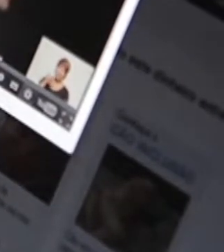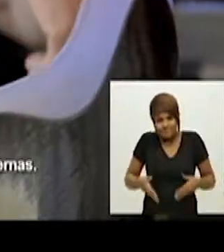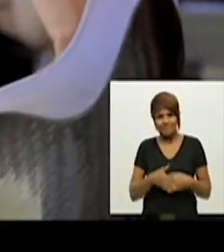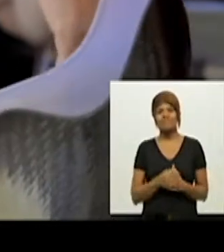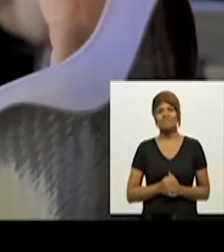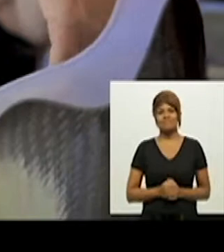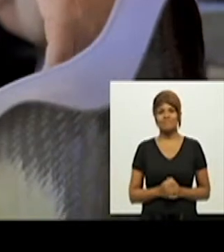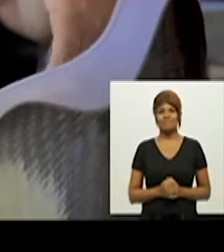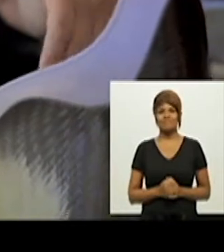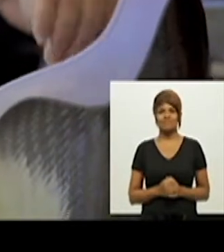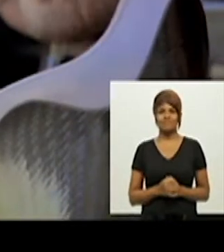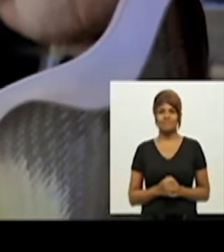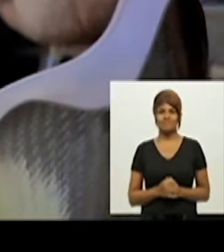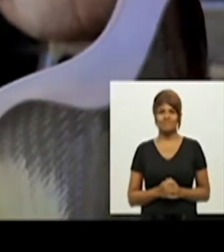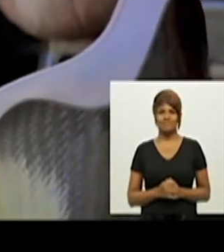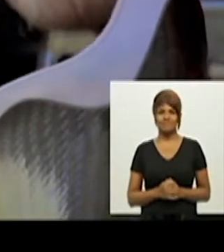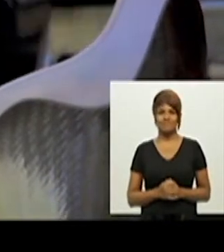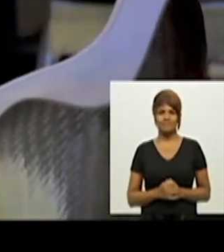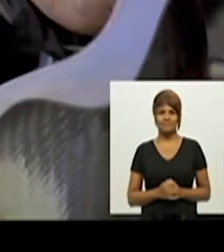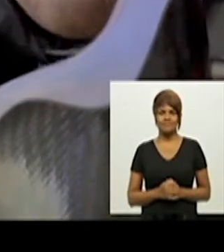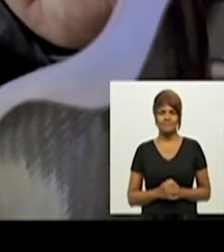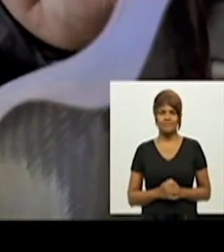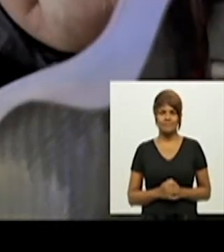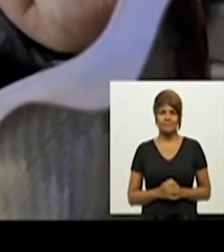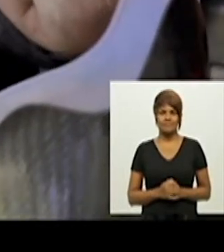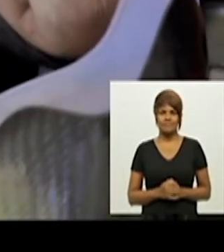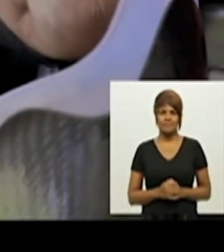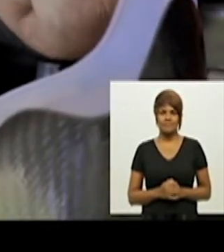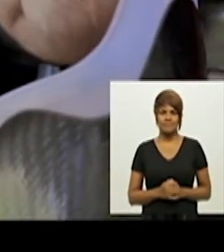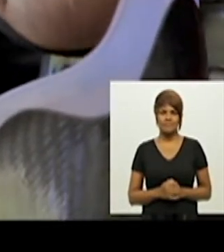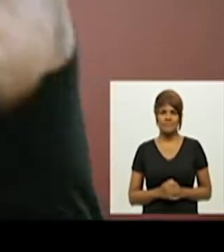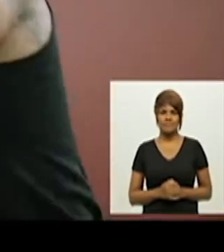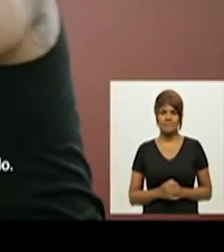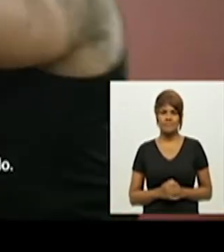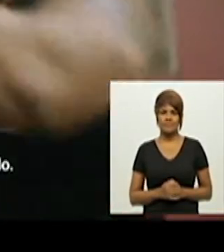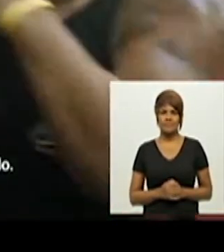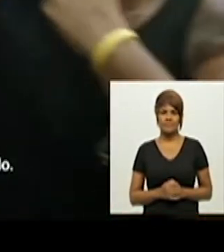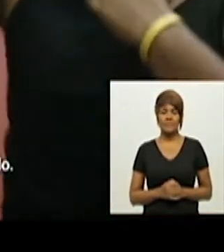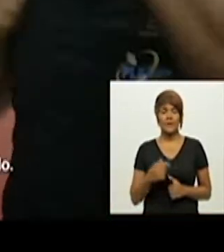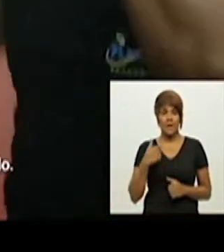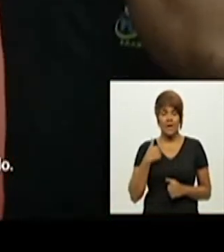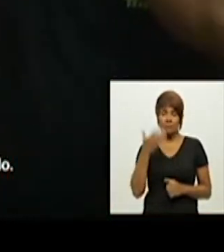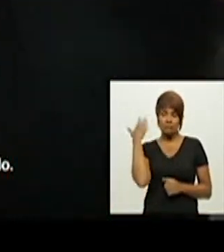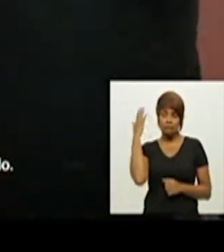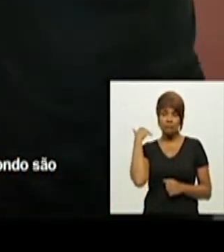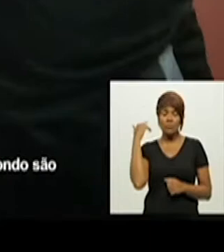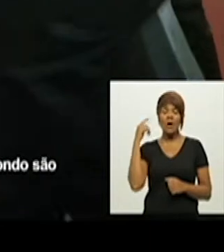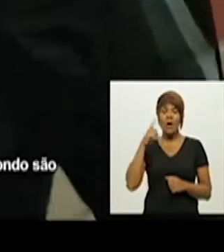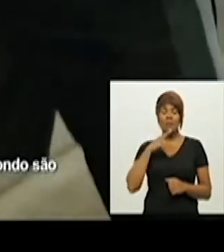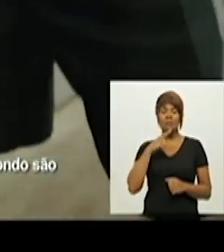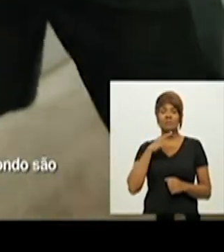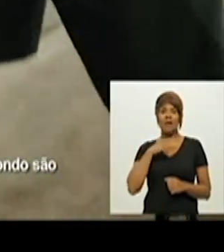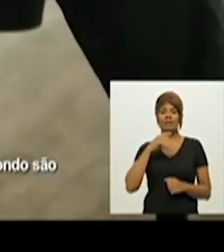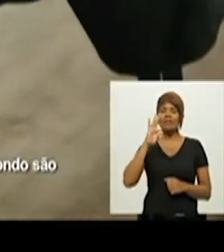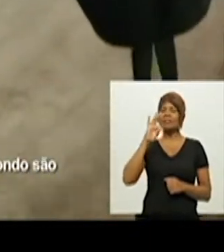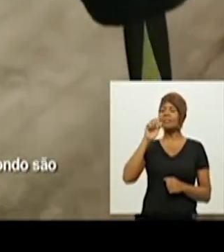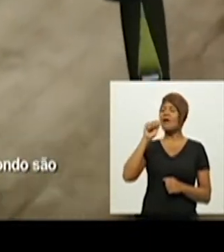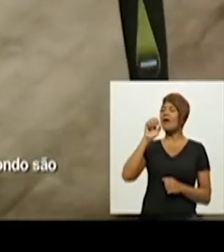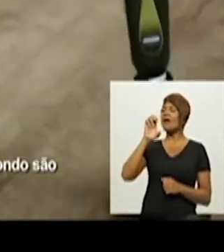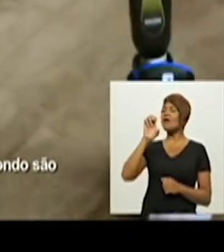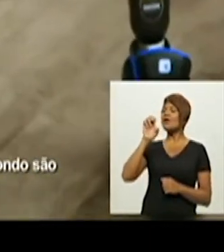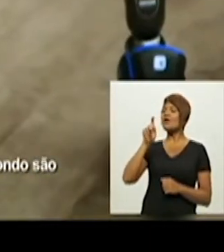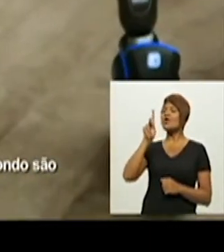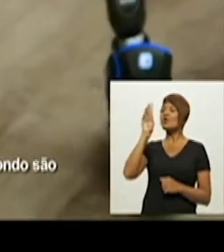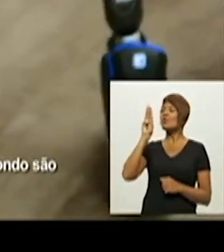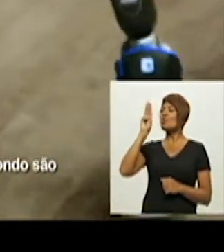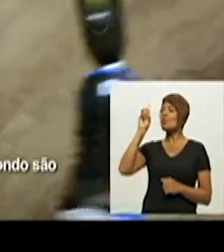criar uma plataforma onde a gente pudesse aproximar os nossos beneficiários dos nossos usuários e vice-versa. Dentro do nosso site você vai